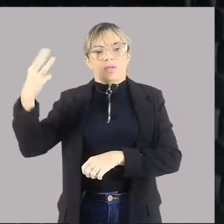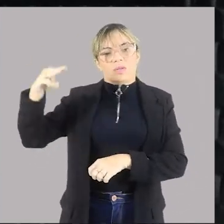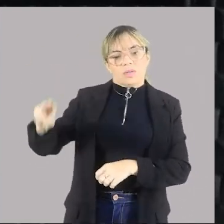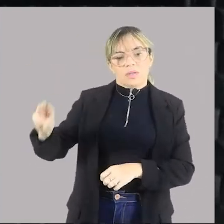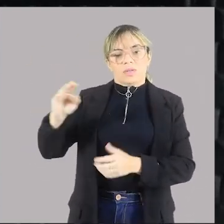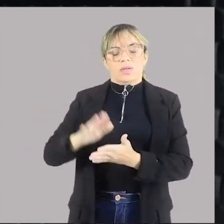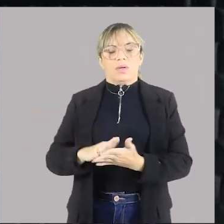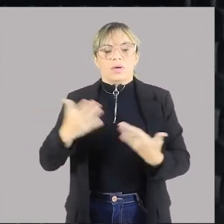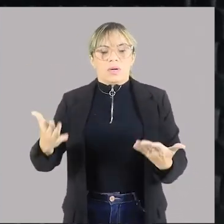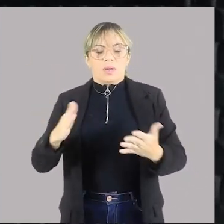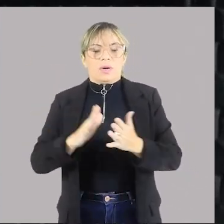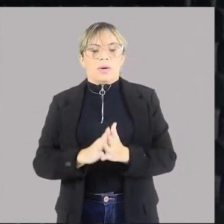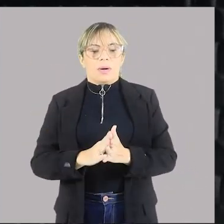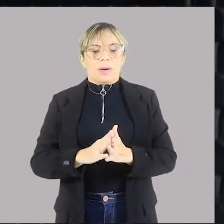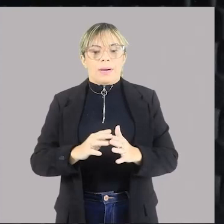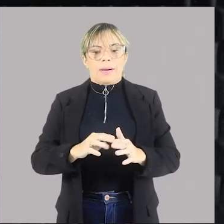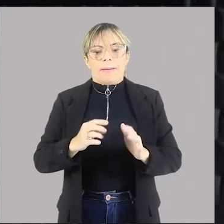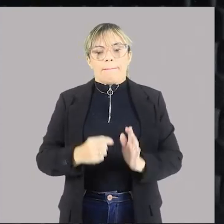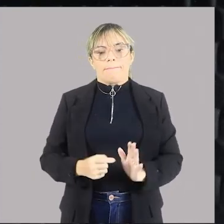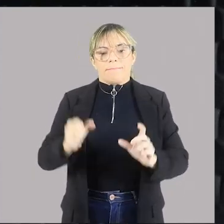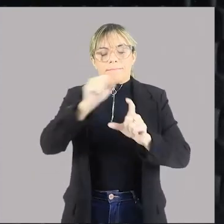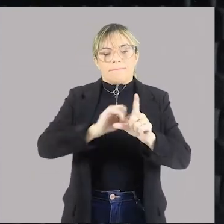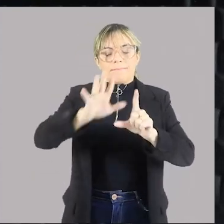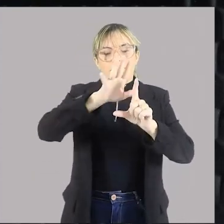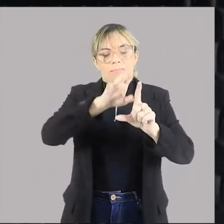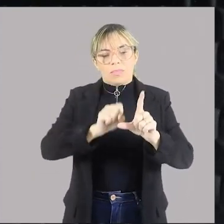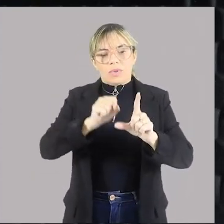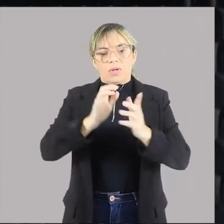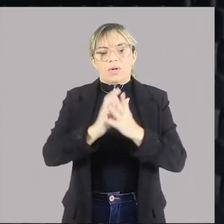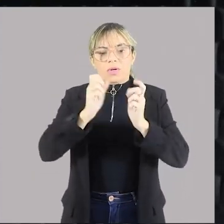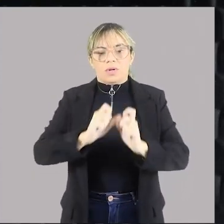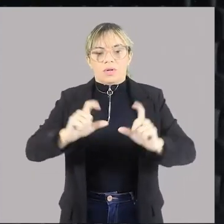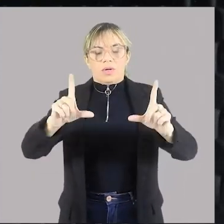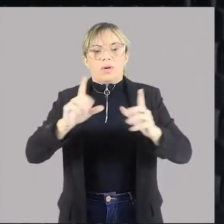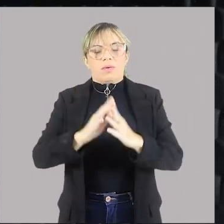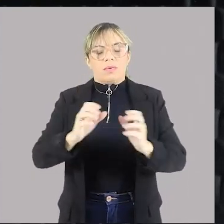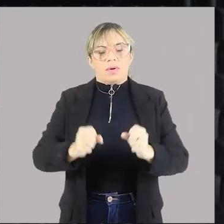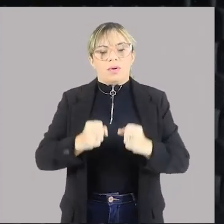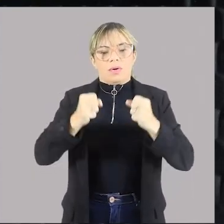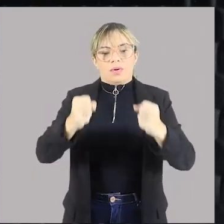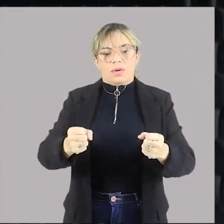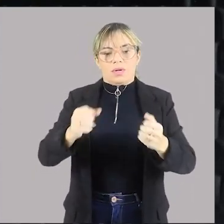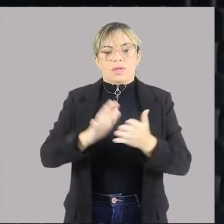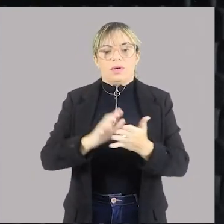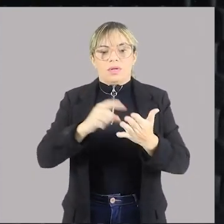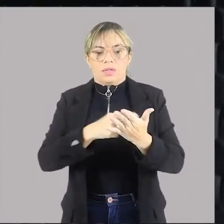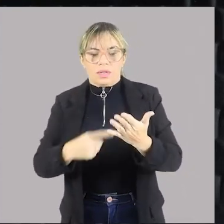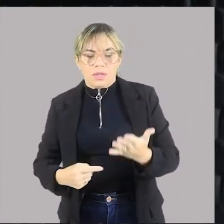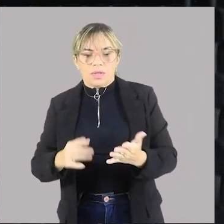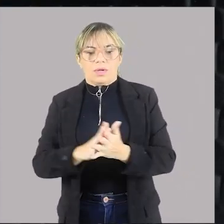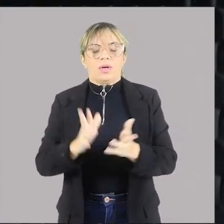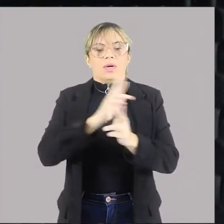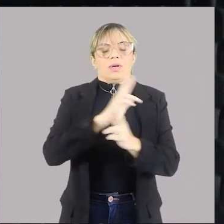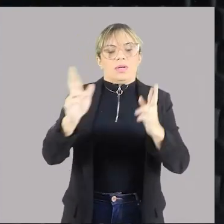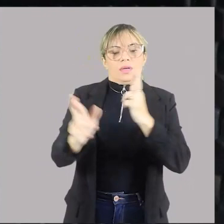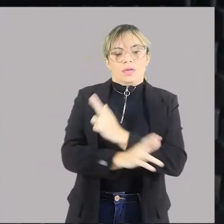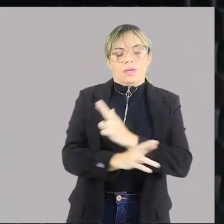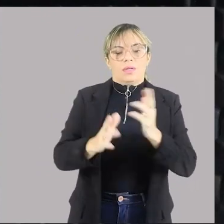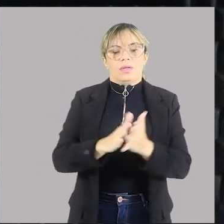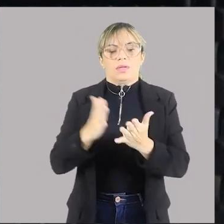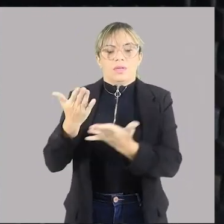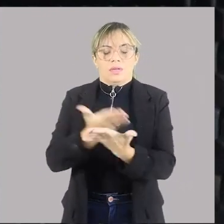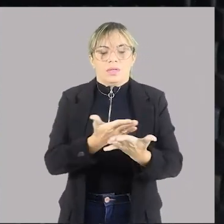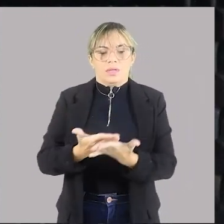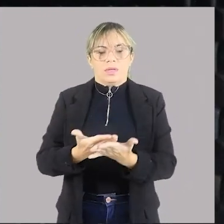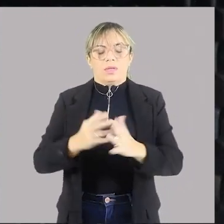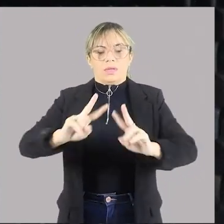Nesse sentido, observem que aqui no QR Code da tela é possível encontrar a apostila referente a essa aula. Também